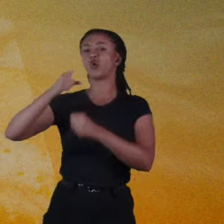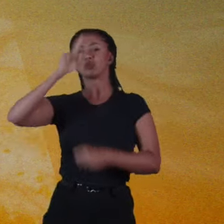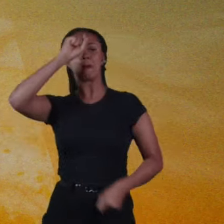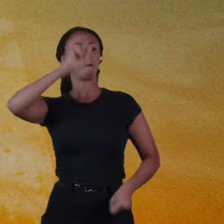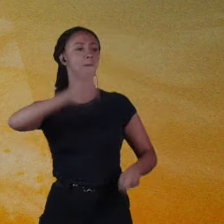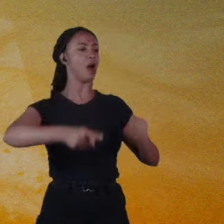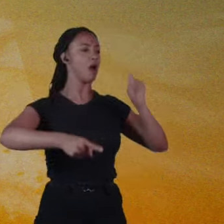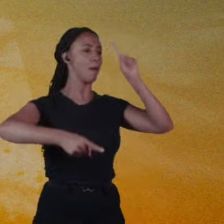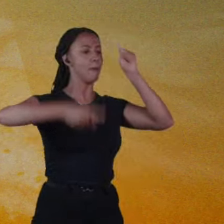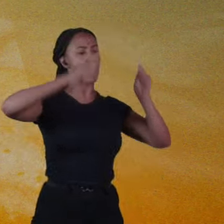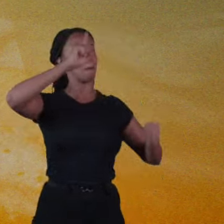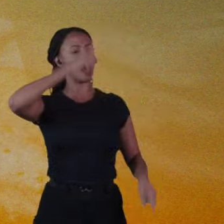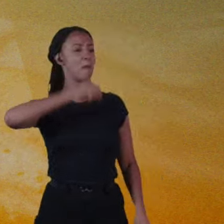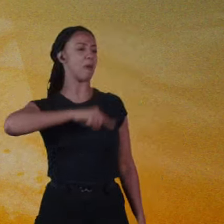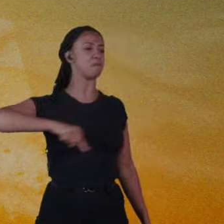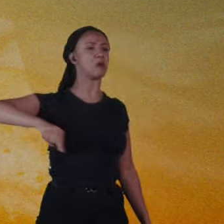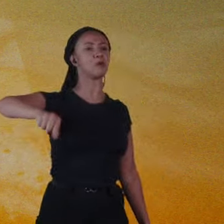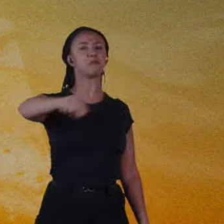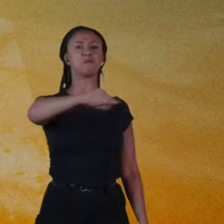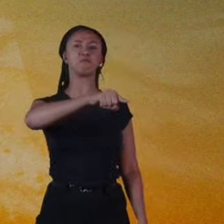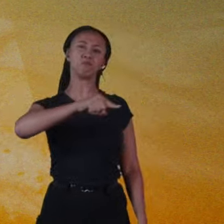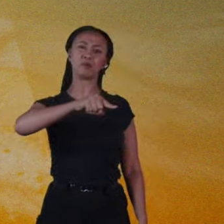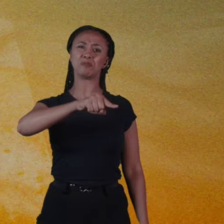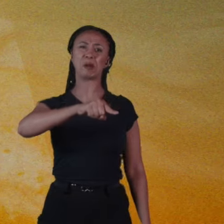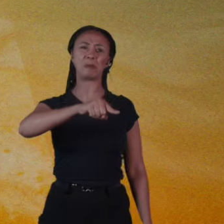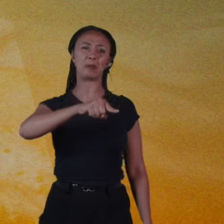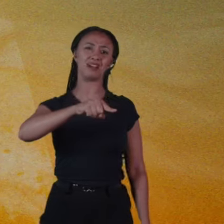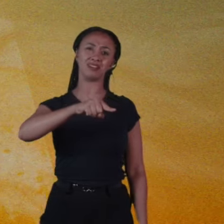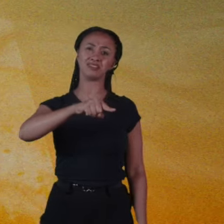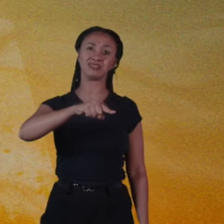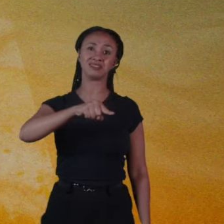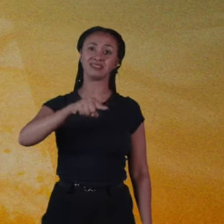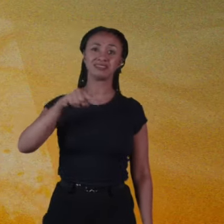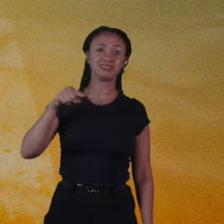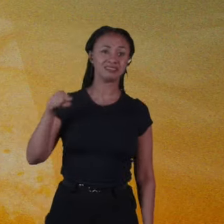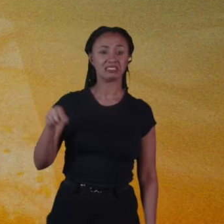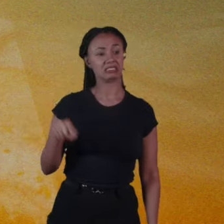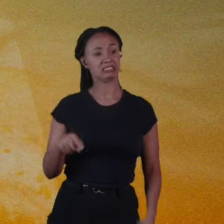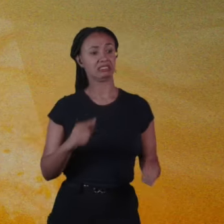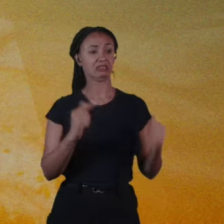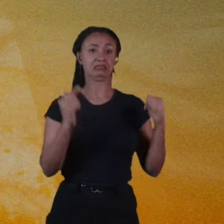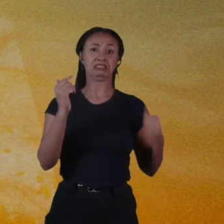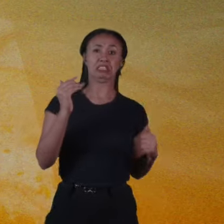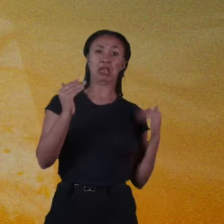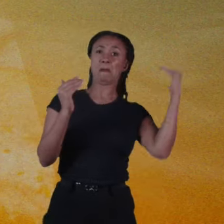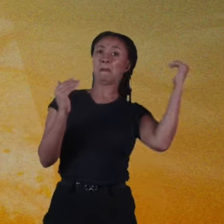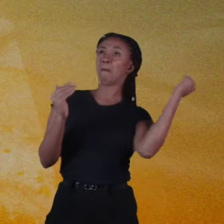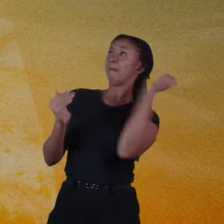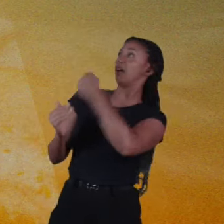estendido, coisa alguma te é demasiadamente maravilhosa.